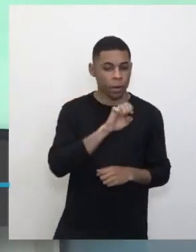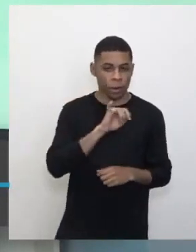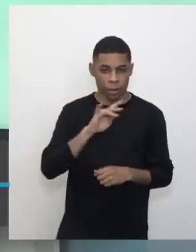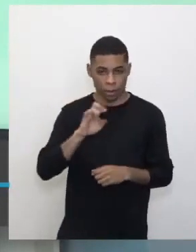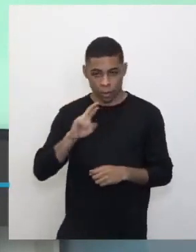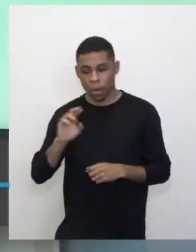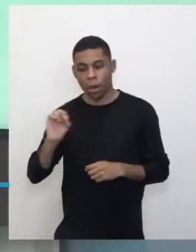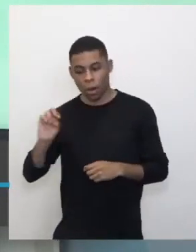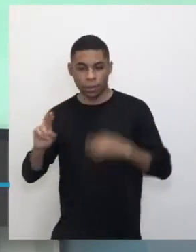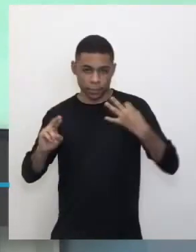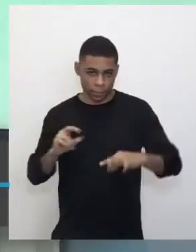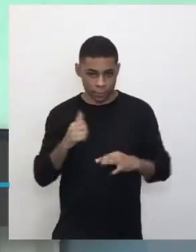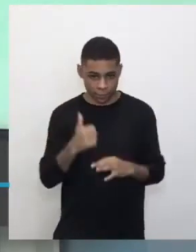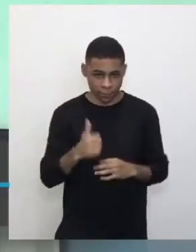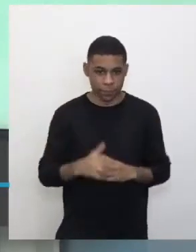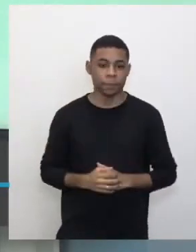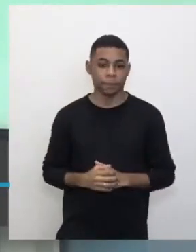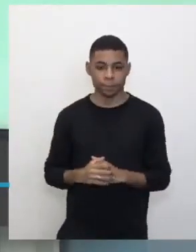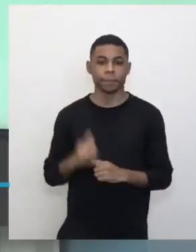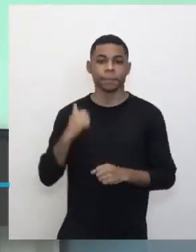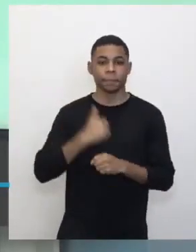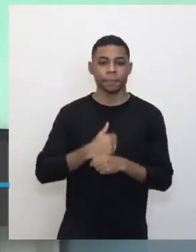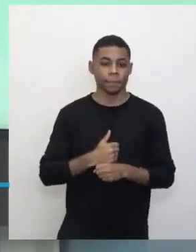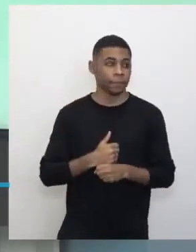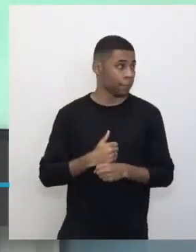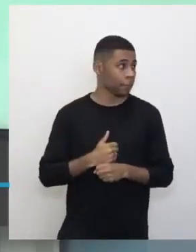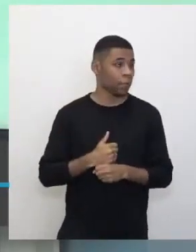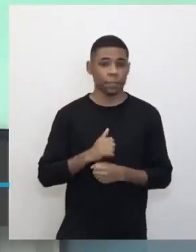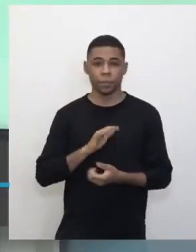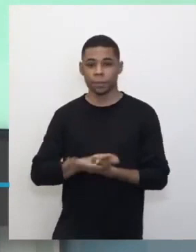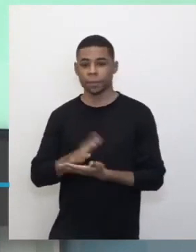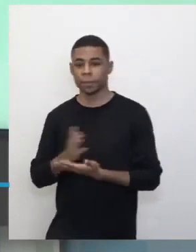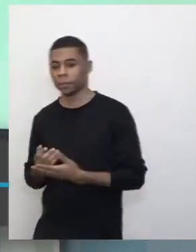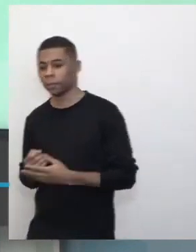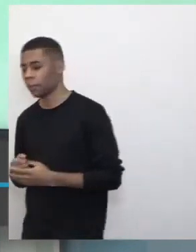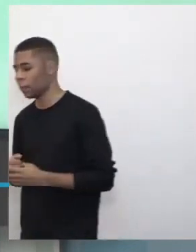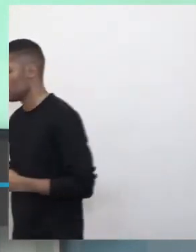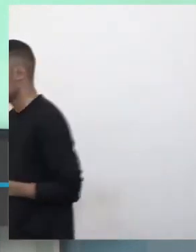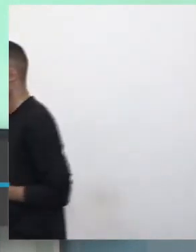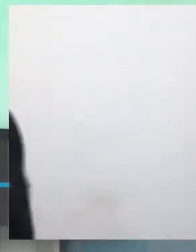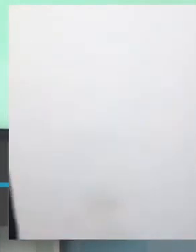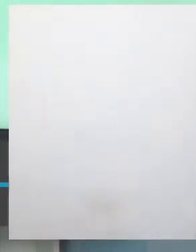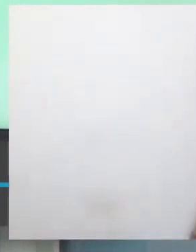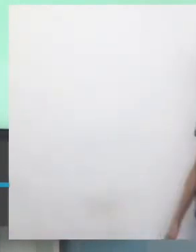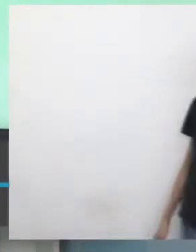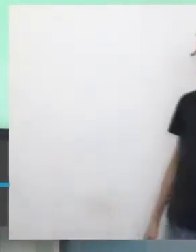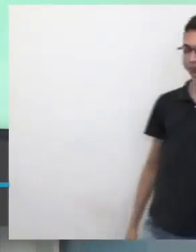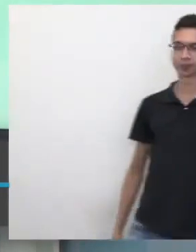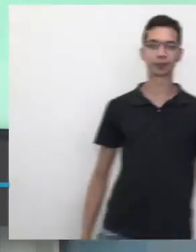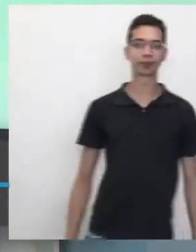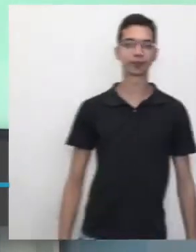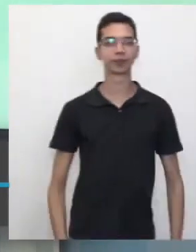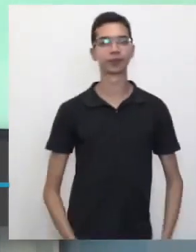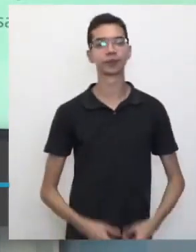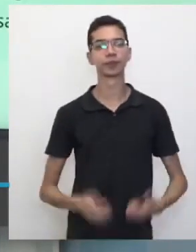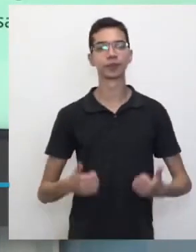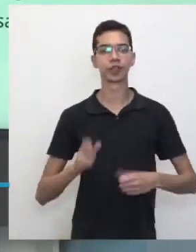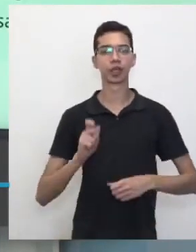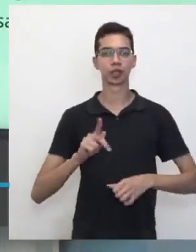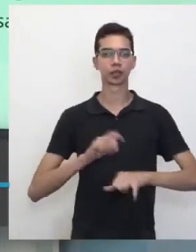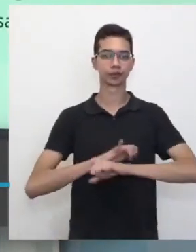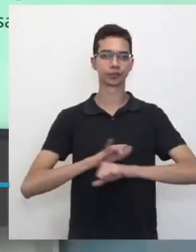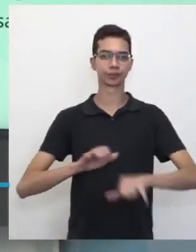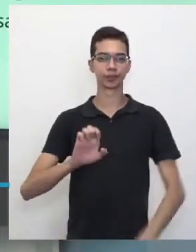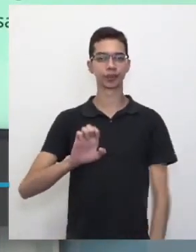or. Tudo bem? Tranquilo? Alguma dúvida aí no chat? Então, tranquilo, João. Tranquilo, né? Legal. Então, a gente falou do either,